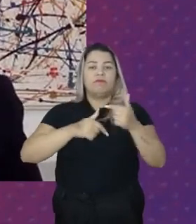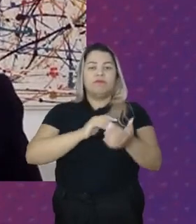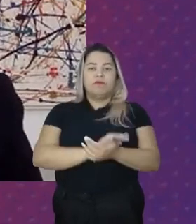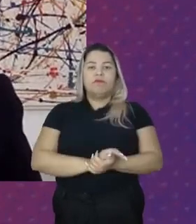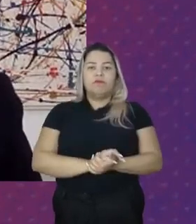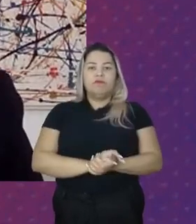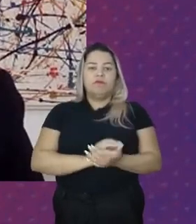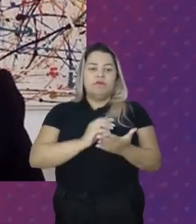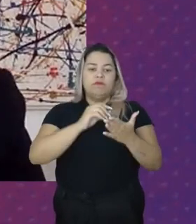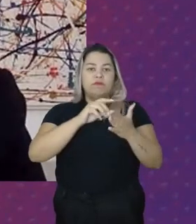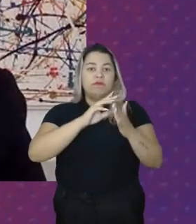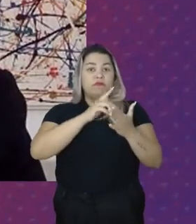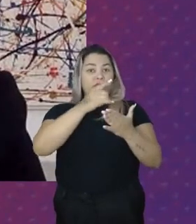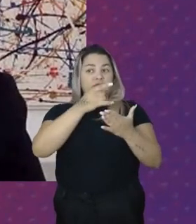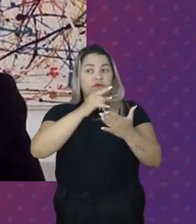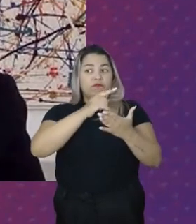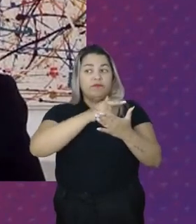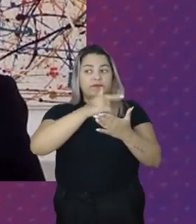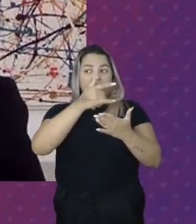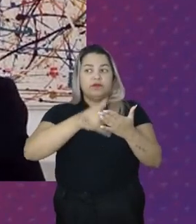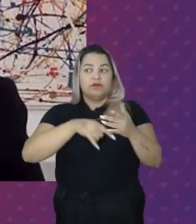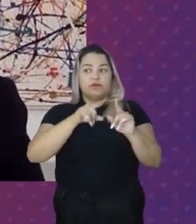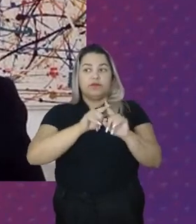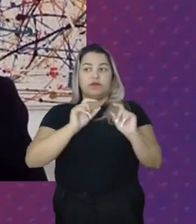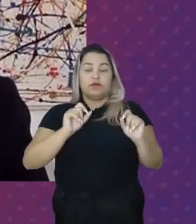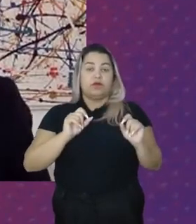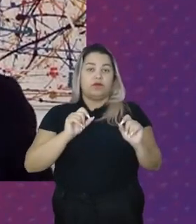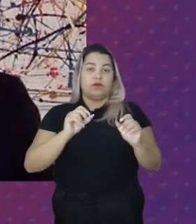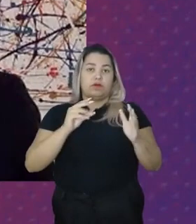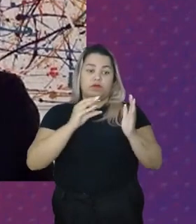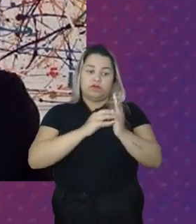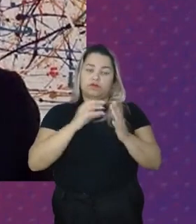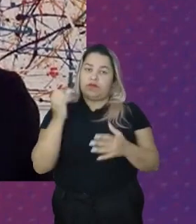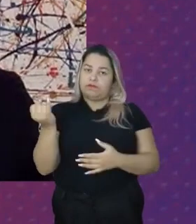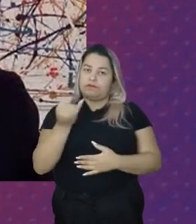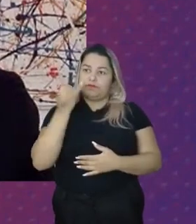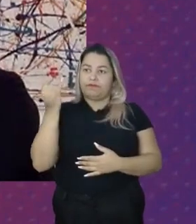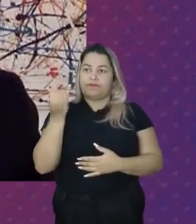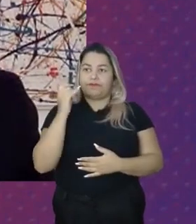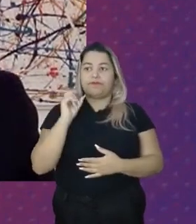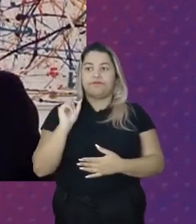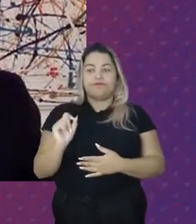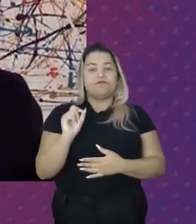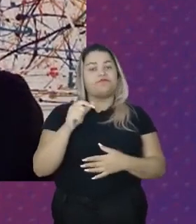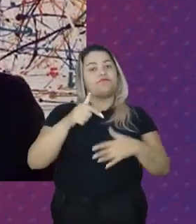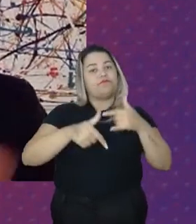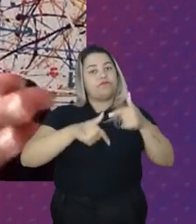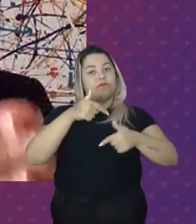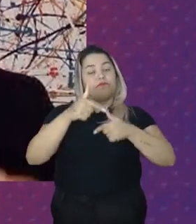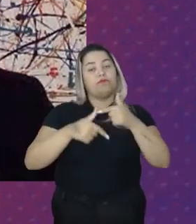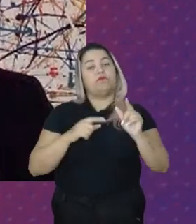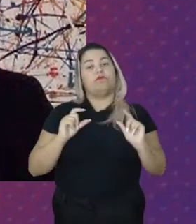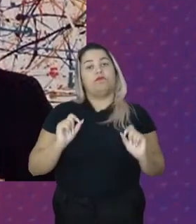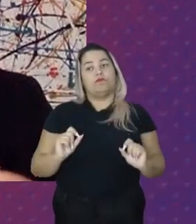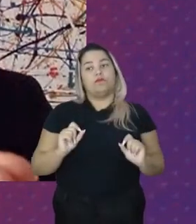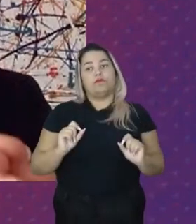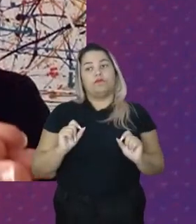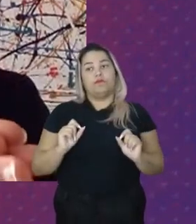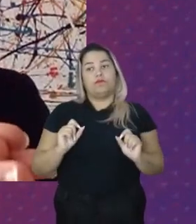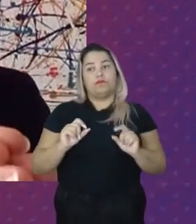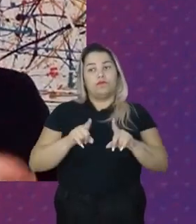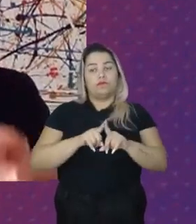em caderneta. Um outro marco importante na discussão sobre direitos trabalhistas foi a